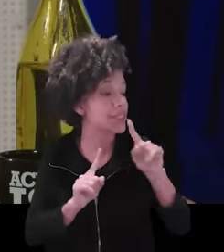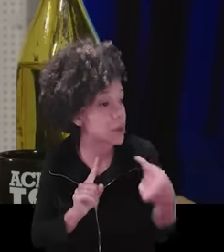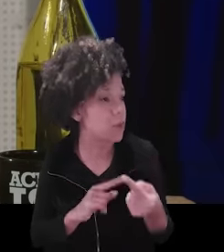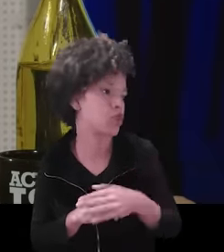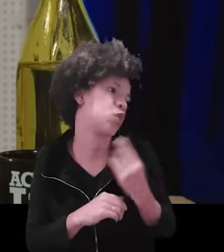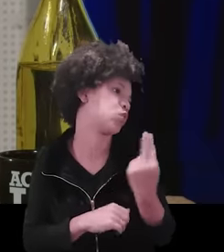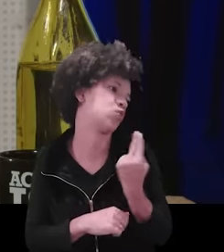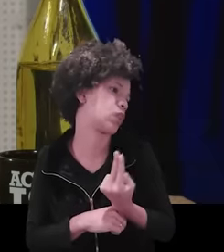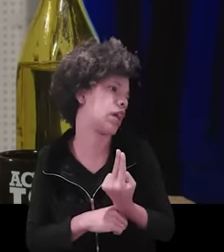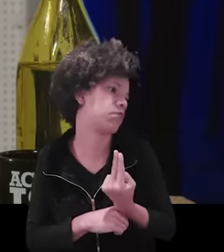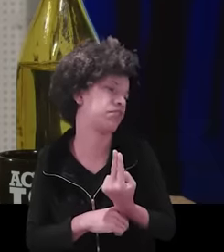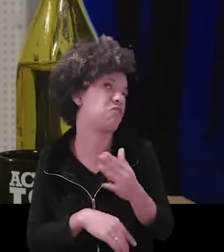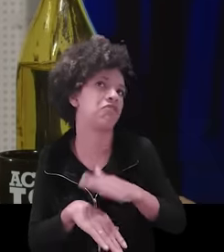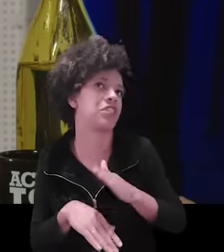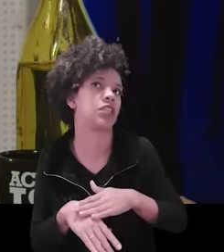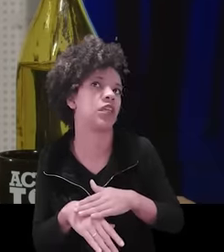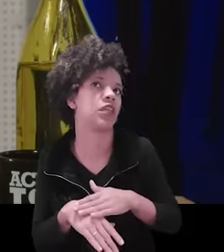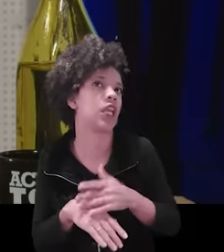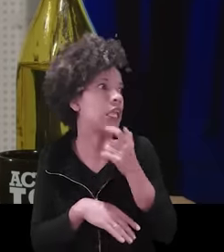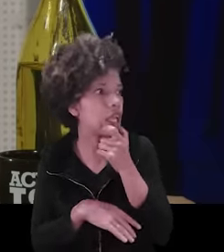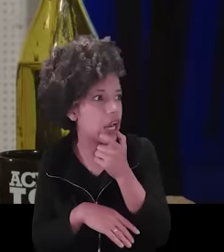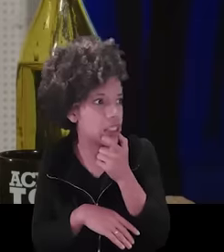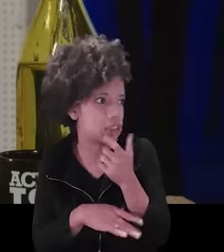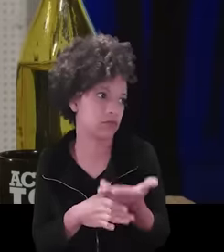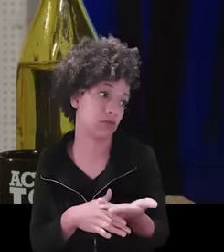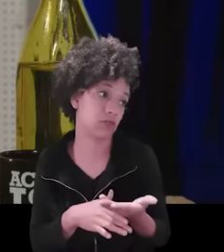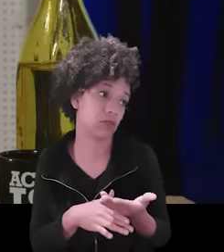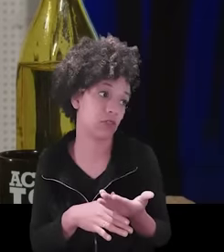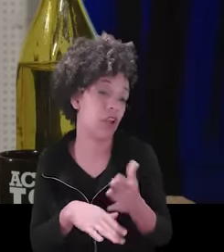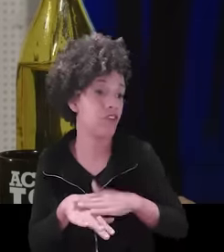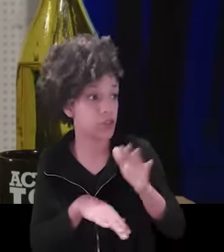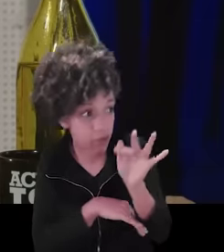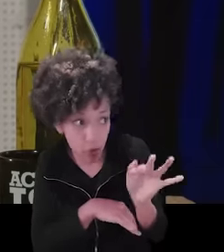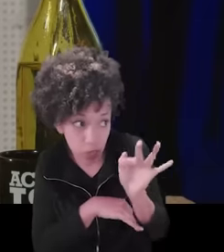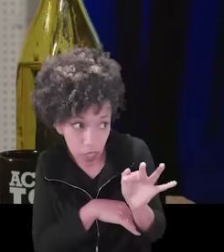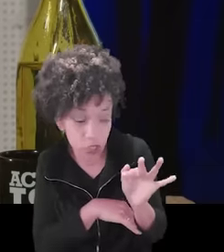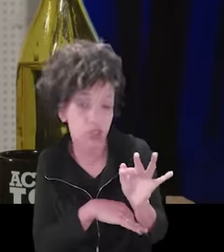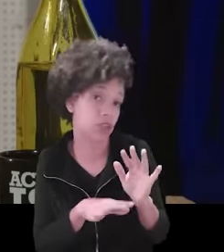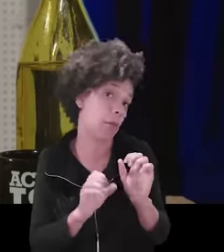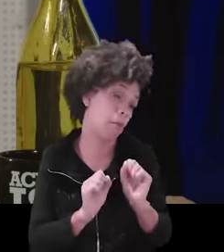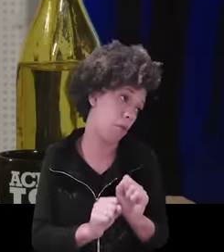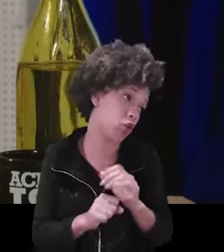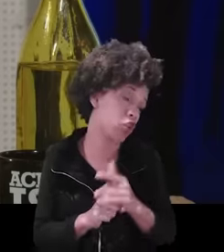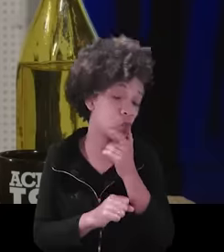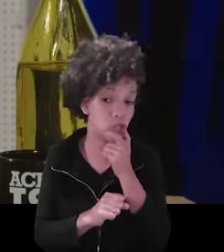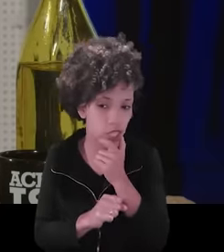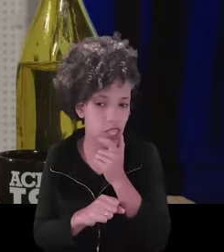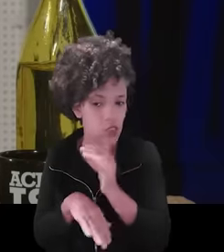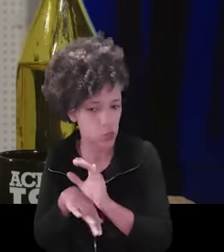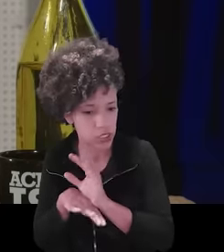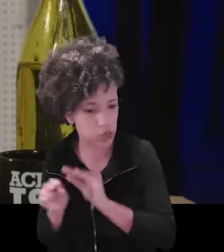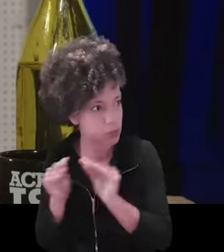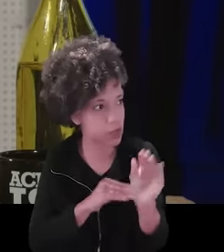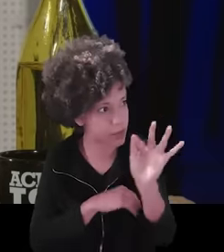depois disso não dá para você fazer querer fazer em inglês né você vai fazer uma faculdade então e você pode sair do